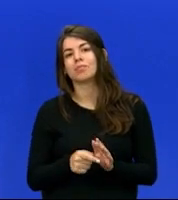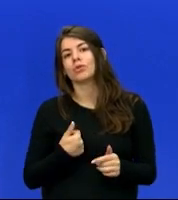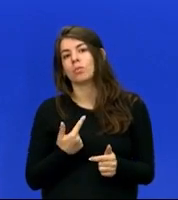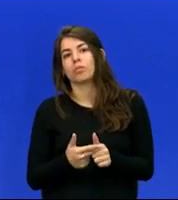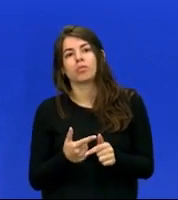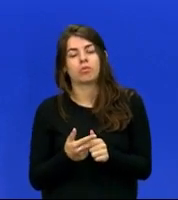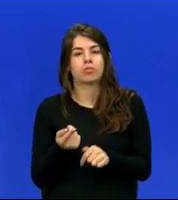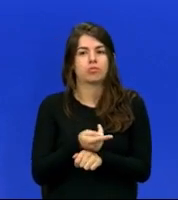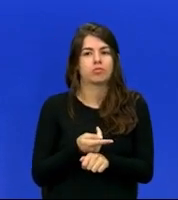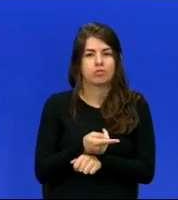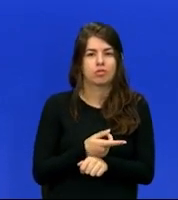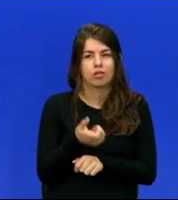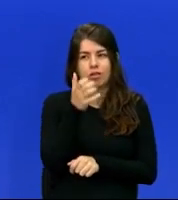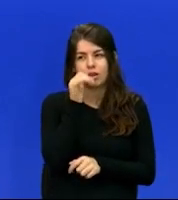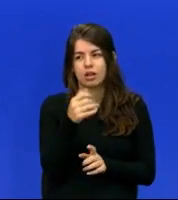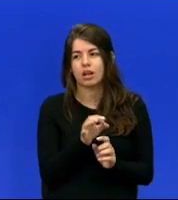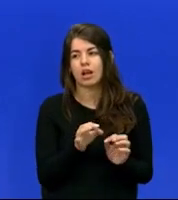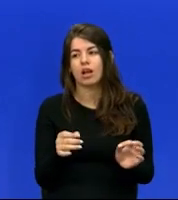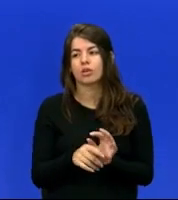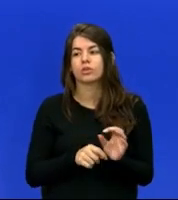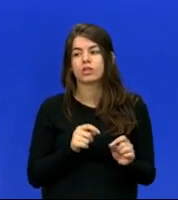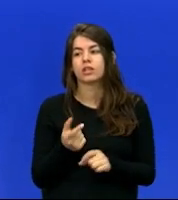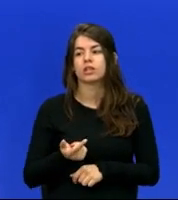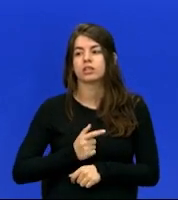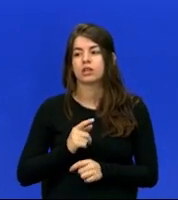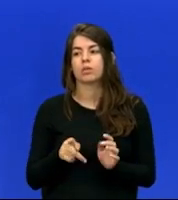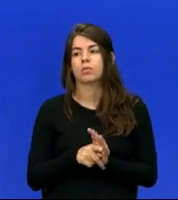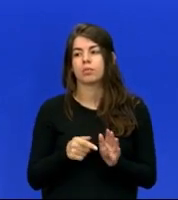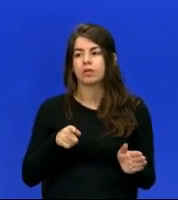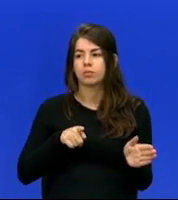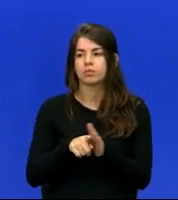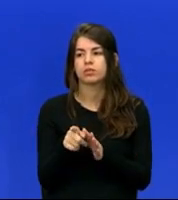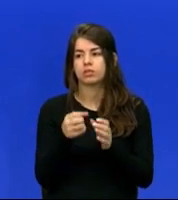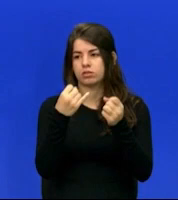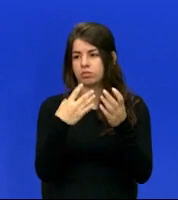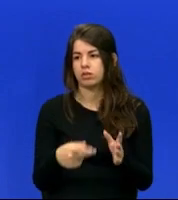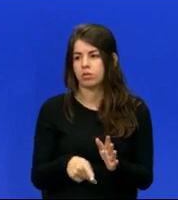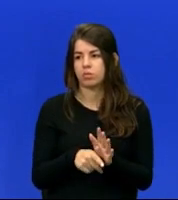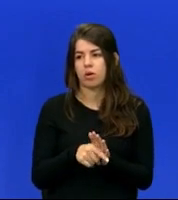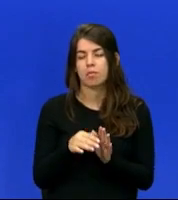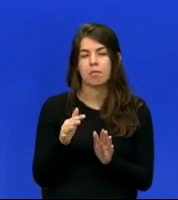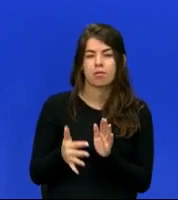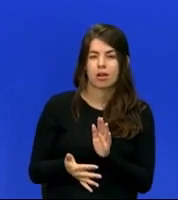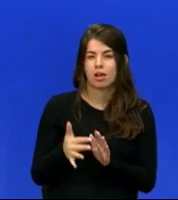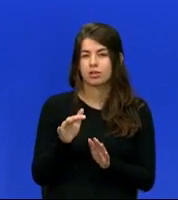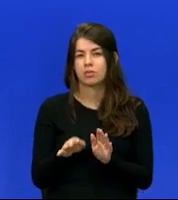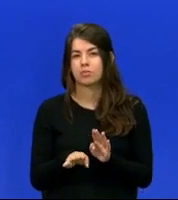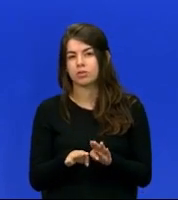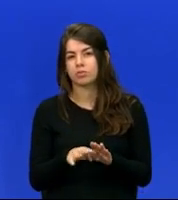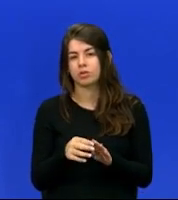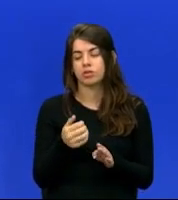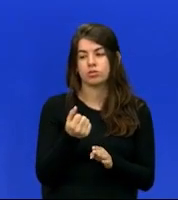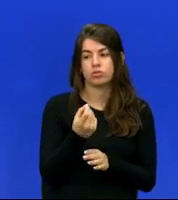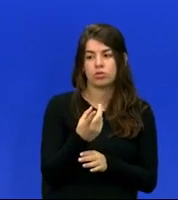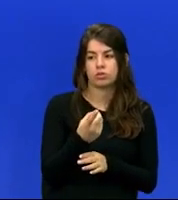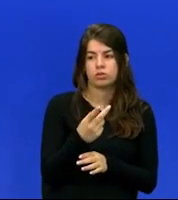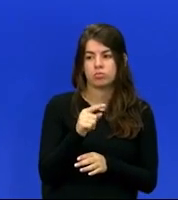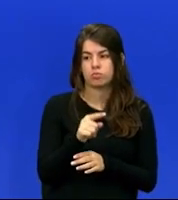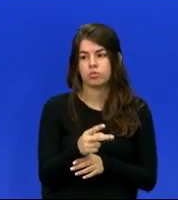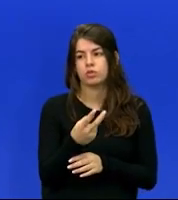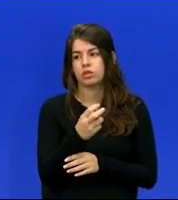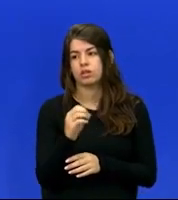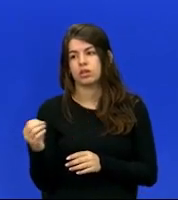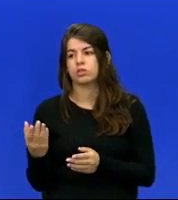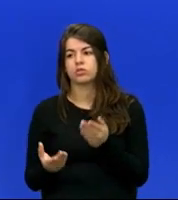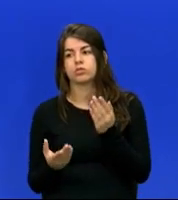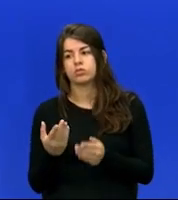procuro. Então, aqui no caso, o que é dado? No enunciado te passou a média, não é? Que de 12.500 toneladas